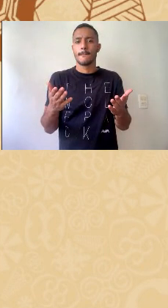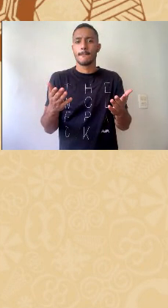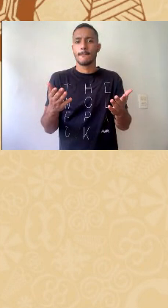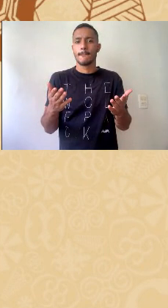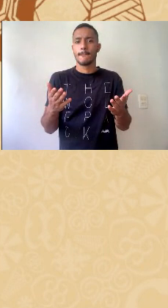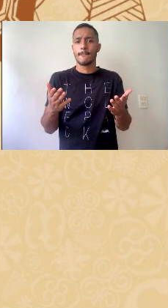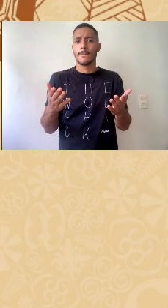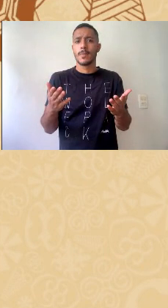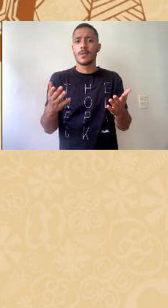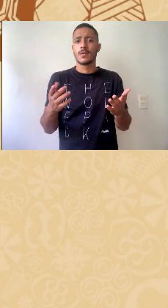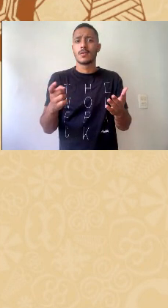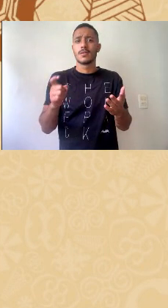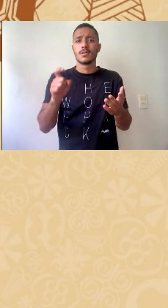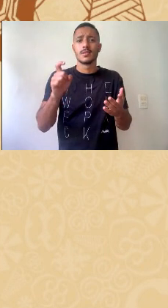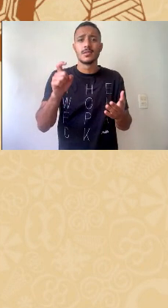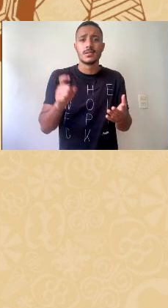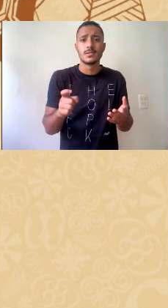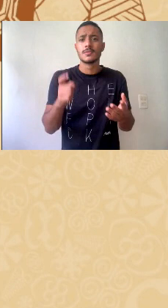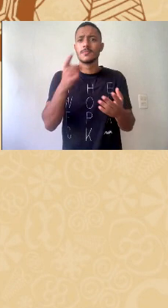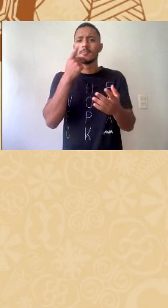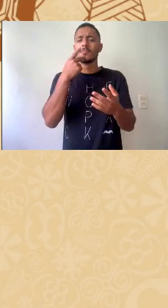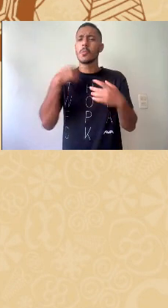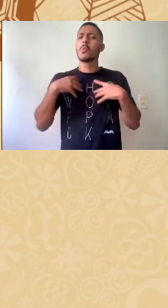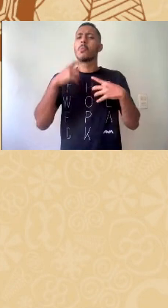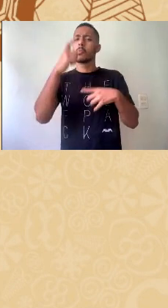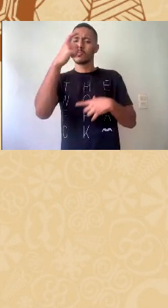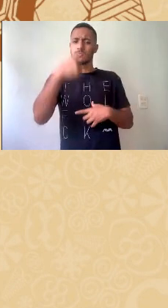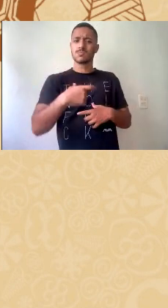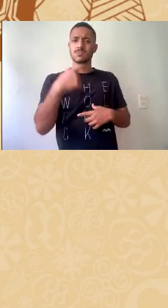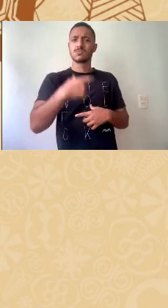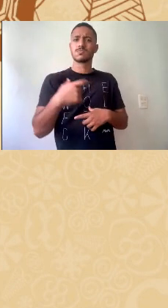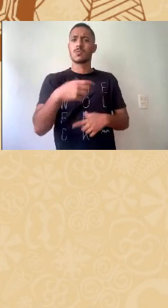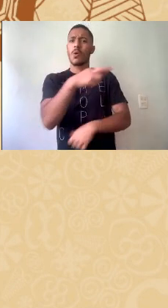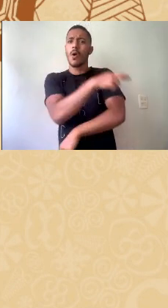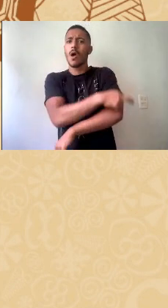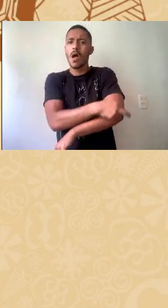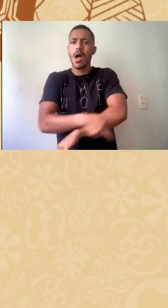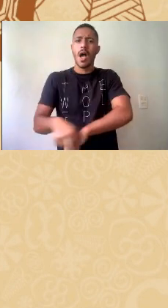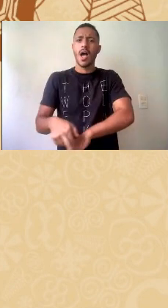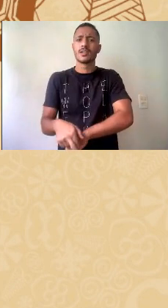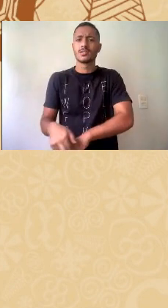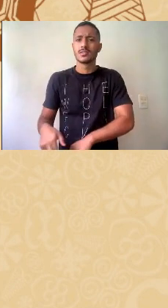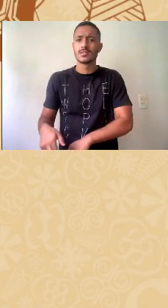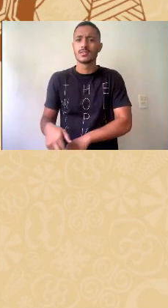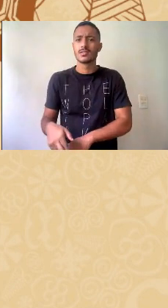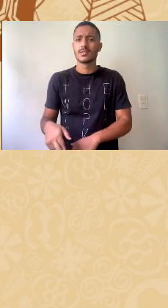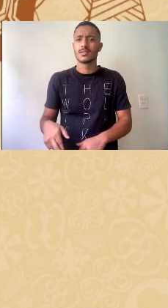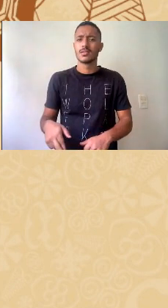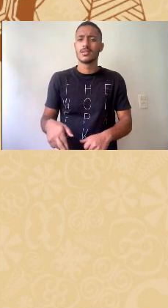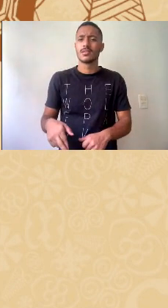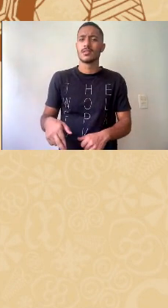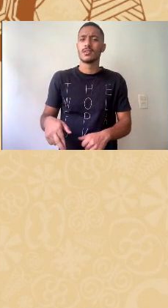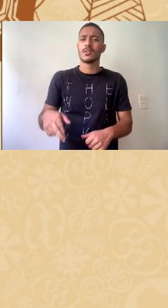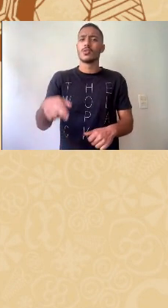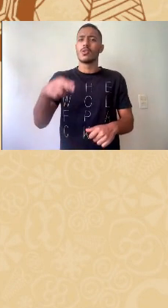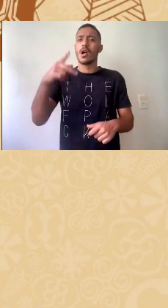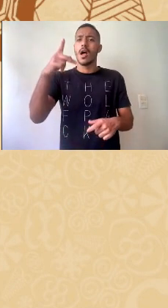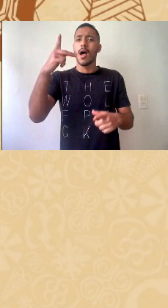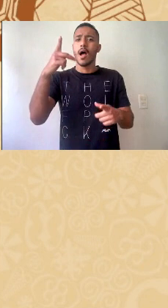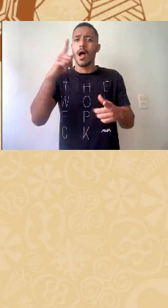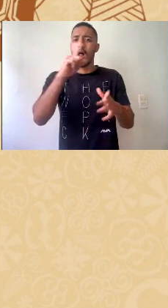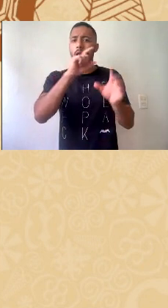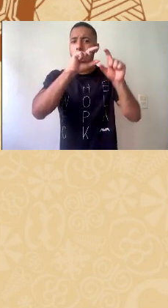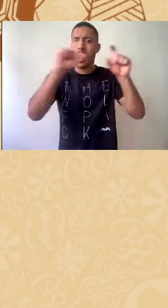Se reafirmar como racista não seria uma adjetivação cujo sinônimo remete à morte de